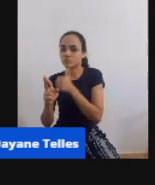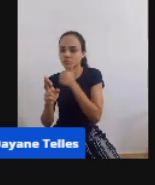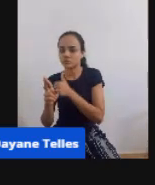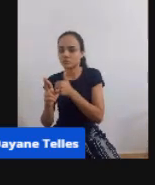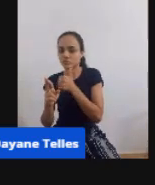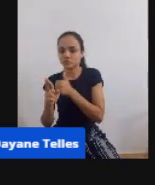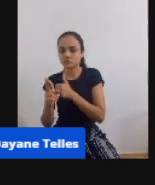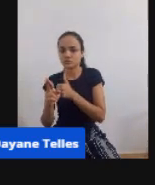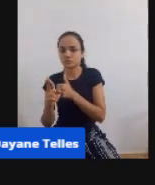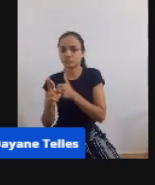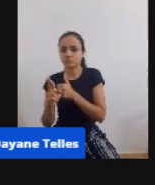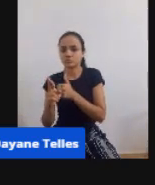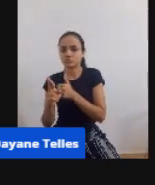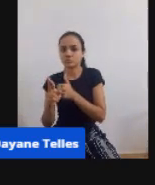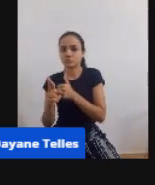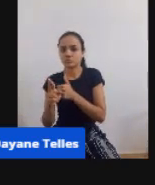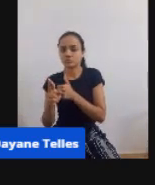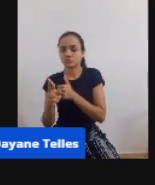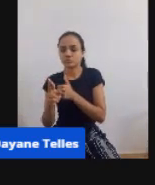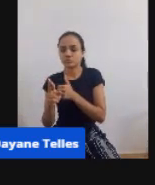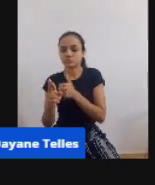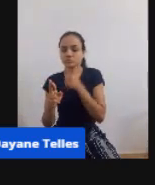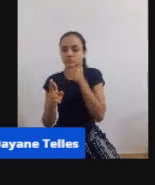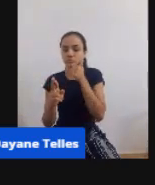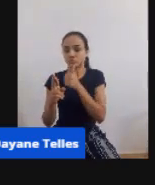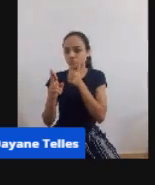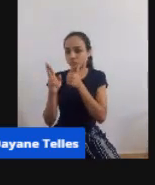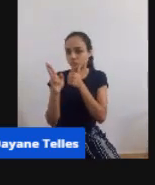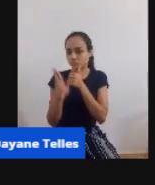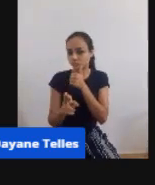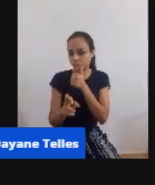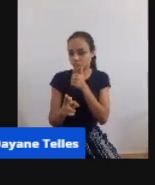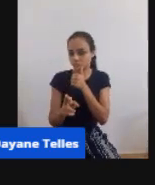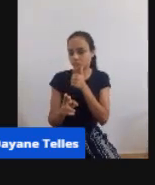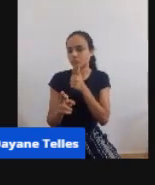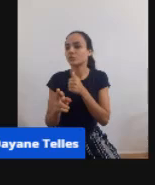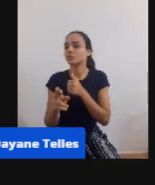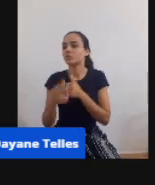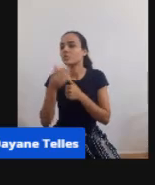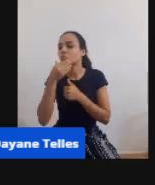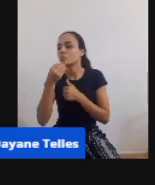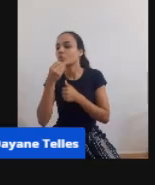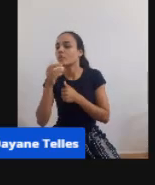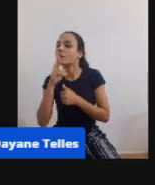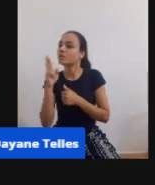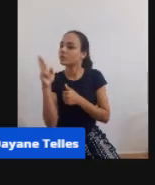feitas por Mariana. Vamos continuar. Próximo slide.